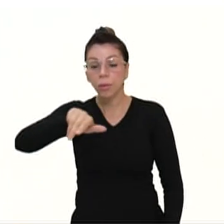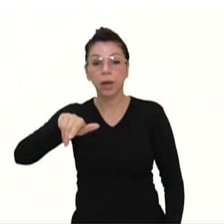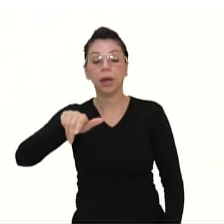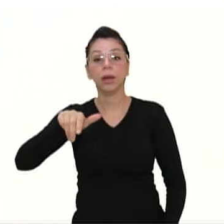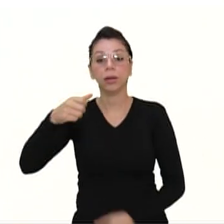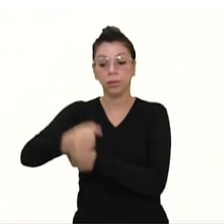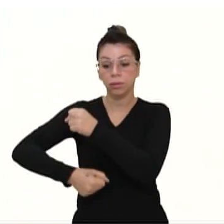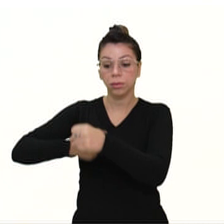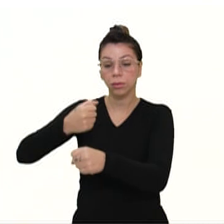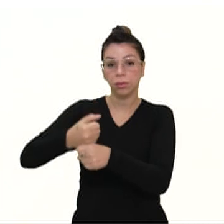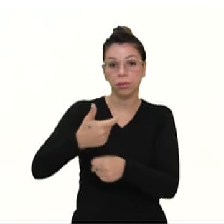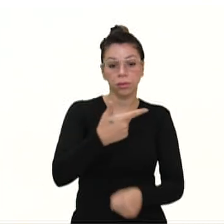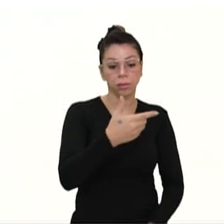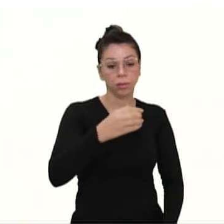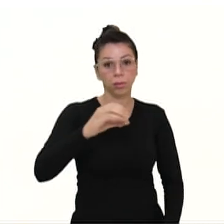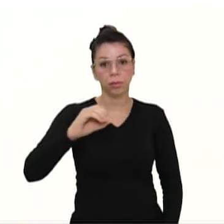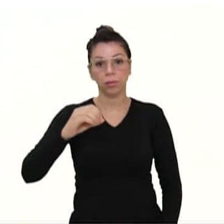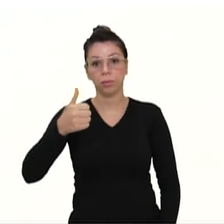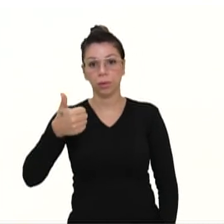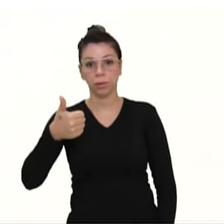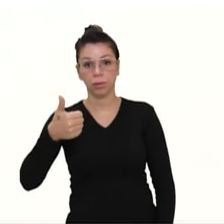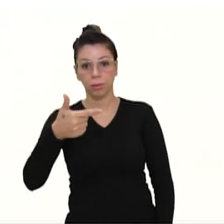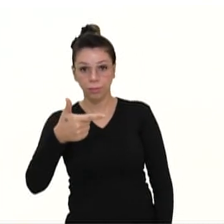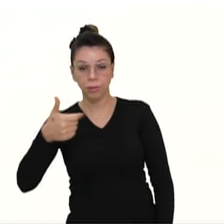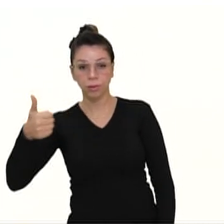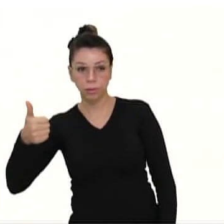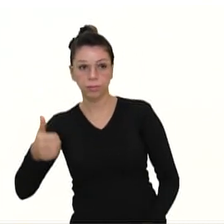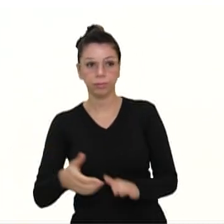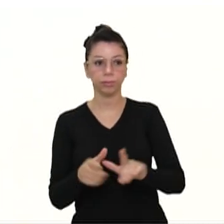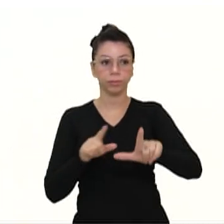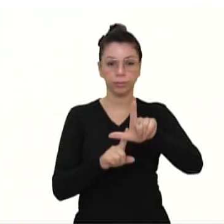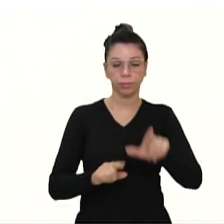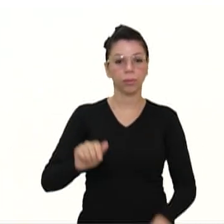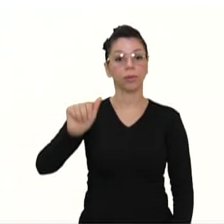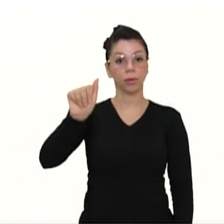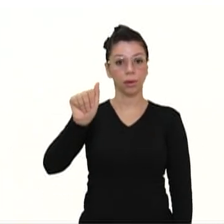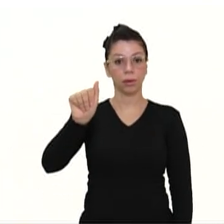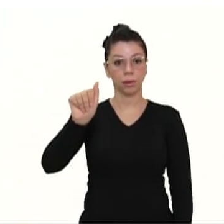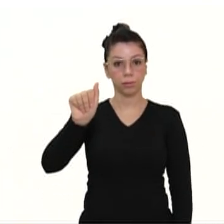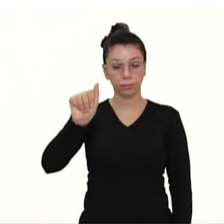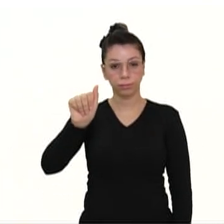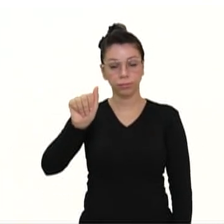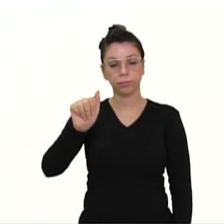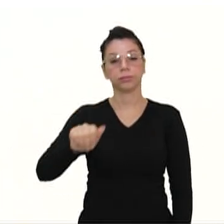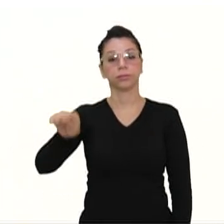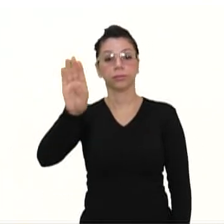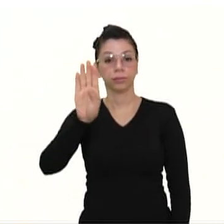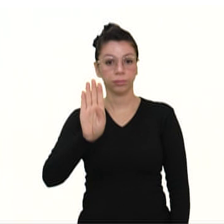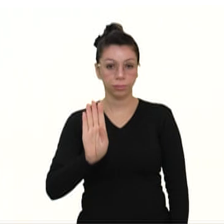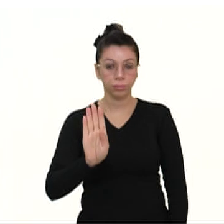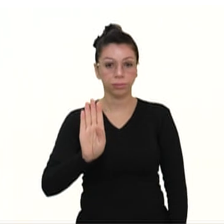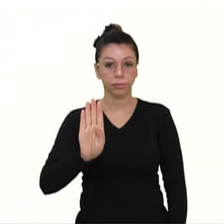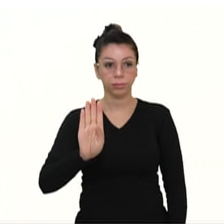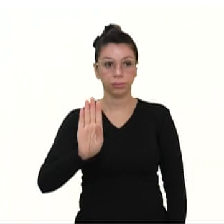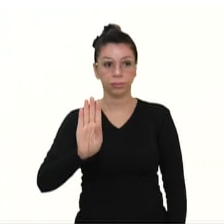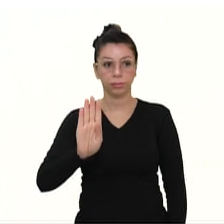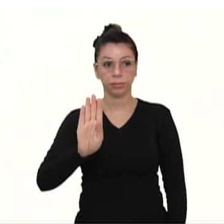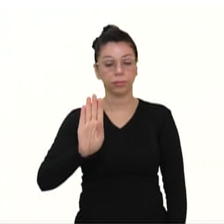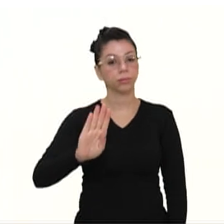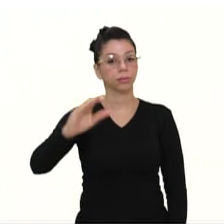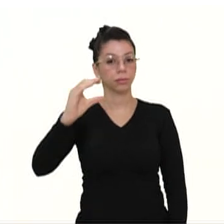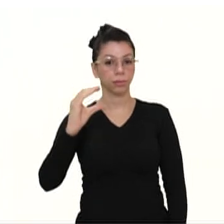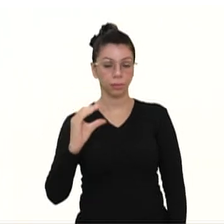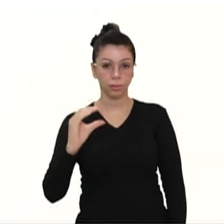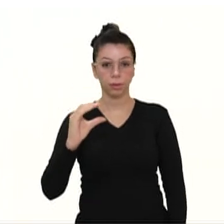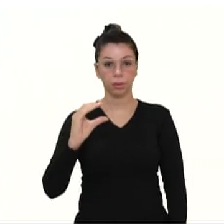Então, a alternativa A, o boulder. Alternativa B, escalada de dificuldade. Alternativa C, escalada de